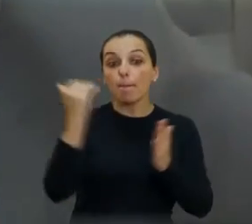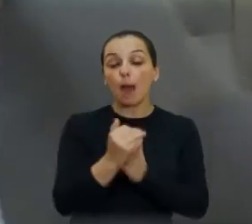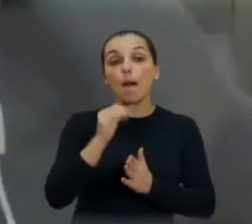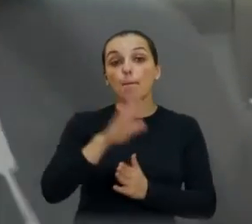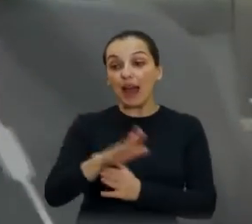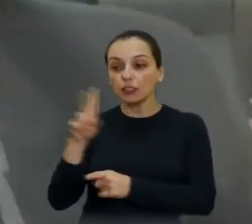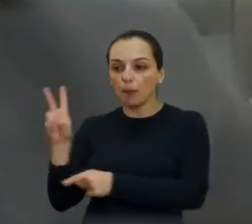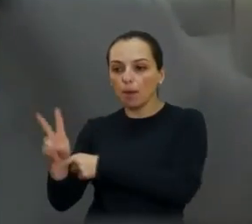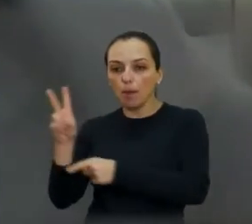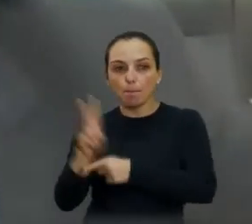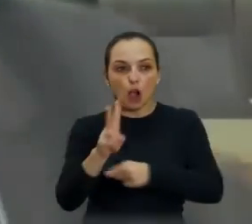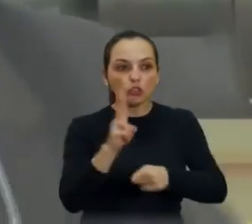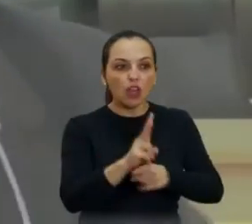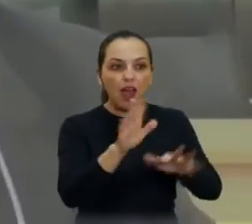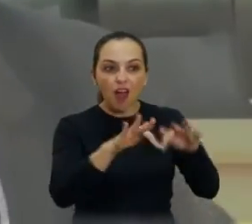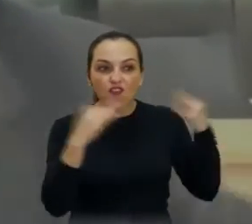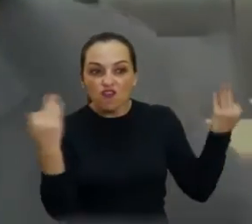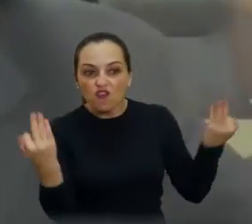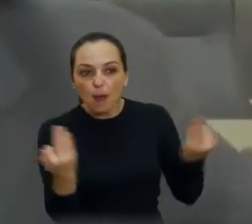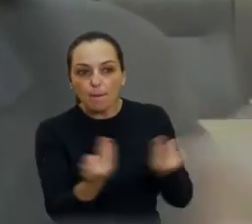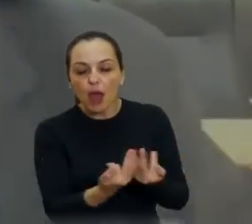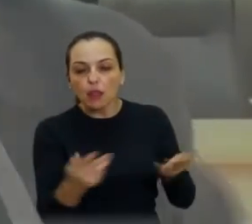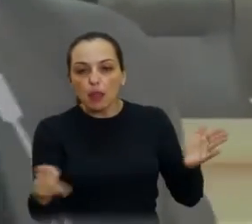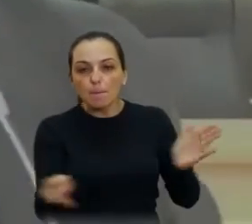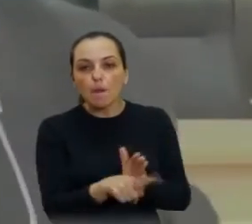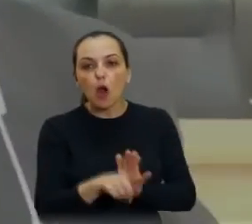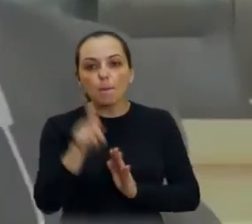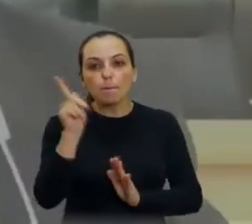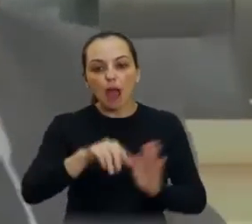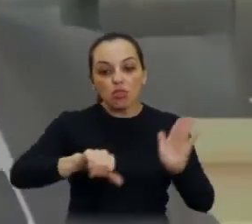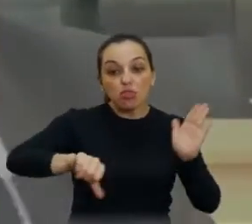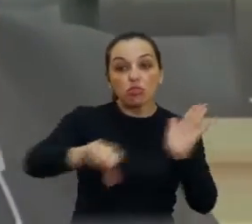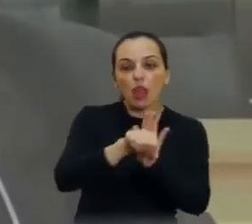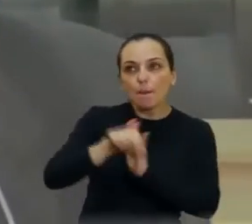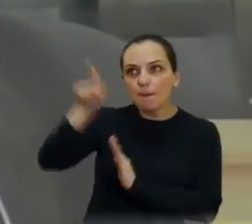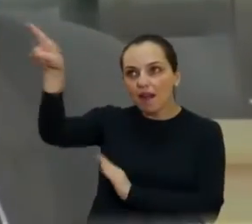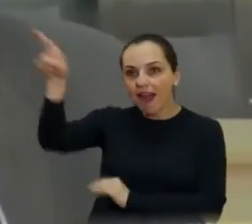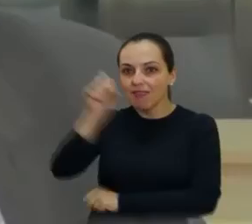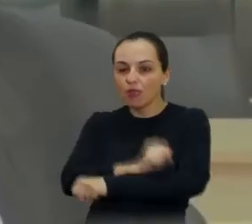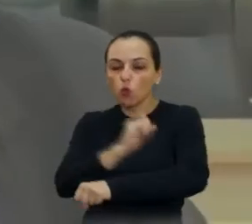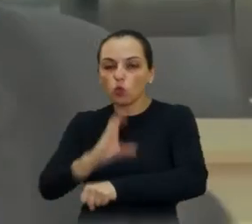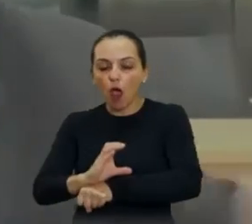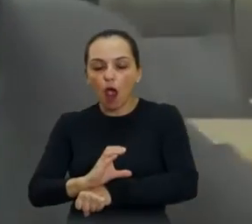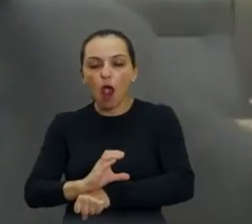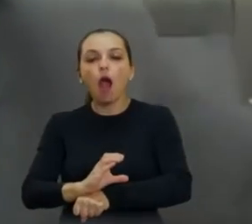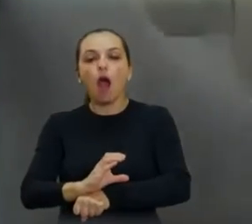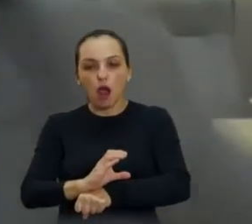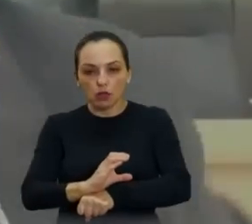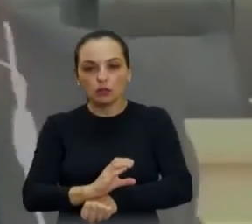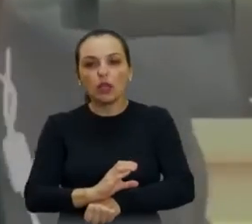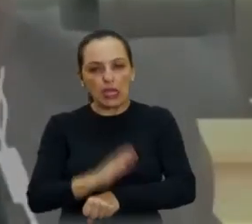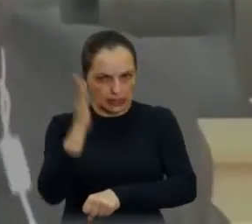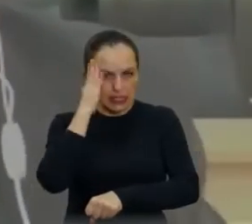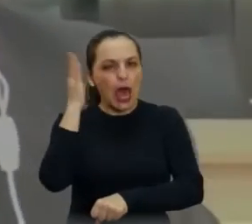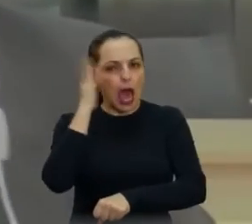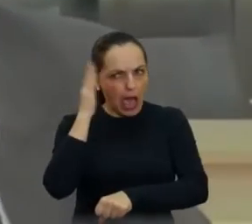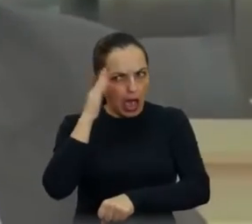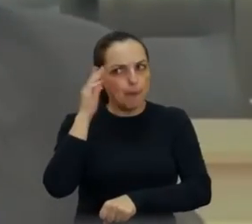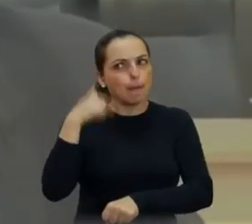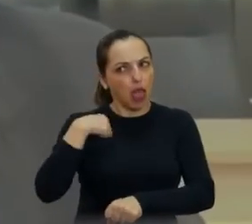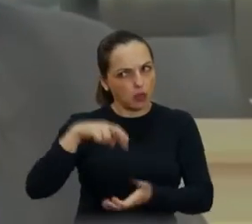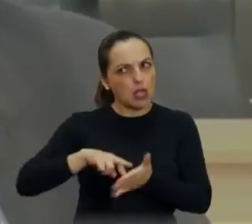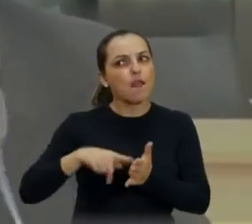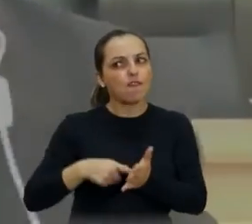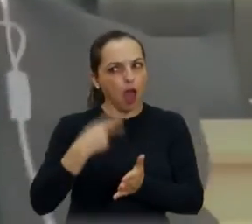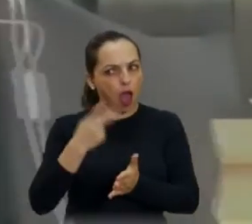de proteger o familiar que está em volta. E ela disse que é crime que São Carlos está fazendo. E quem acompanhou a sessão sabe o que quis